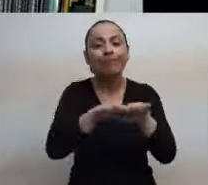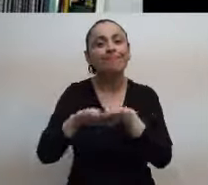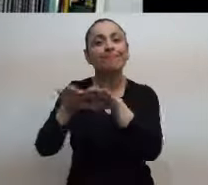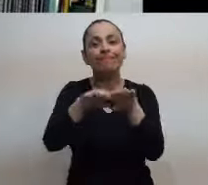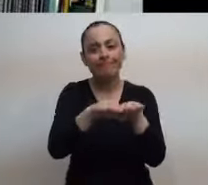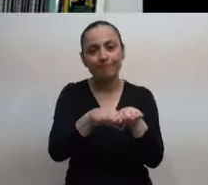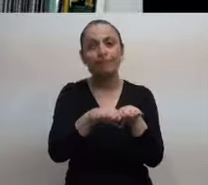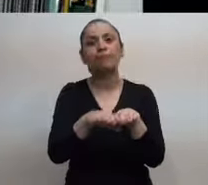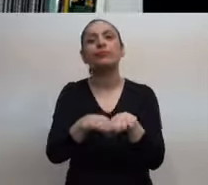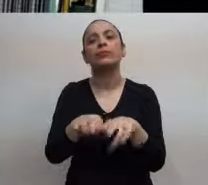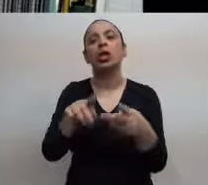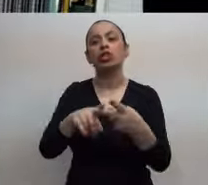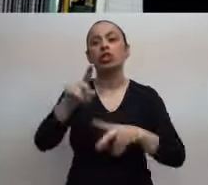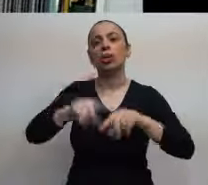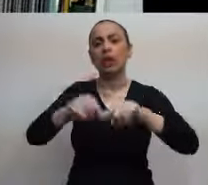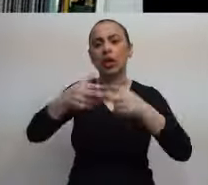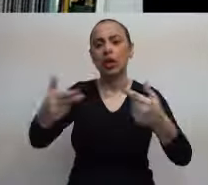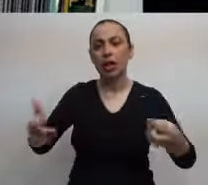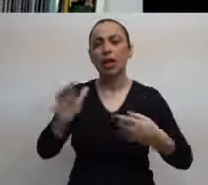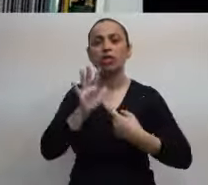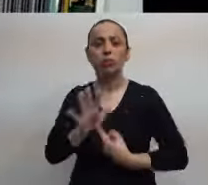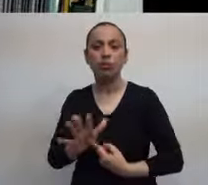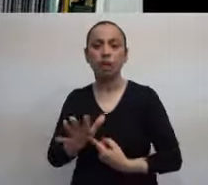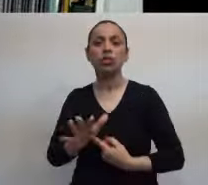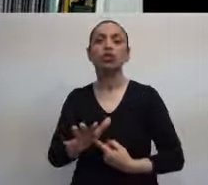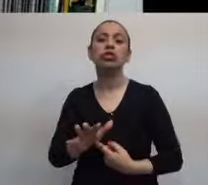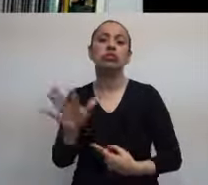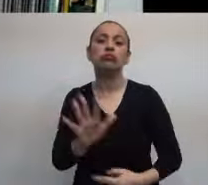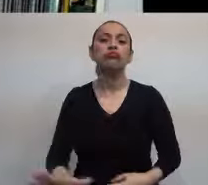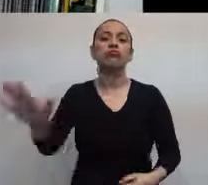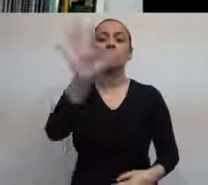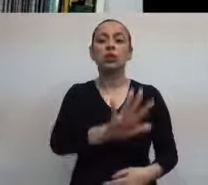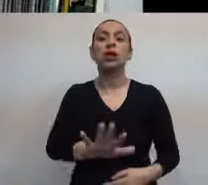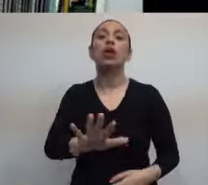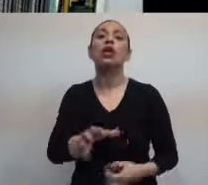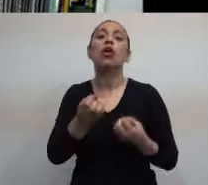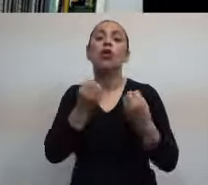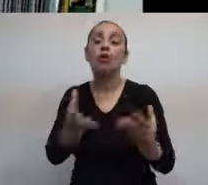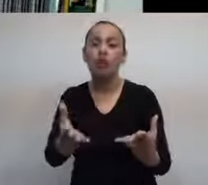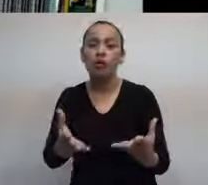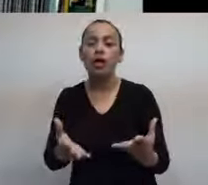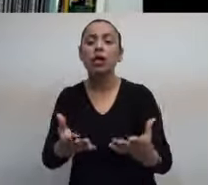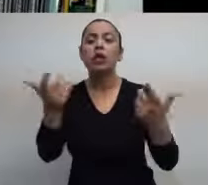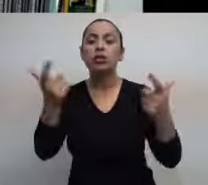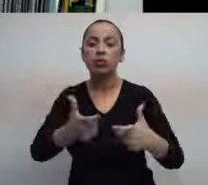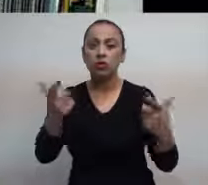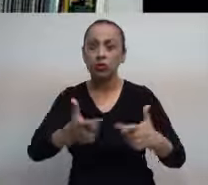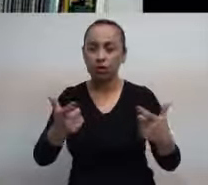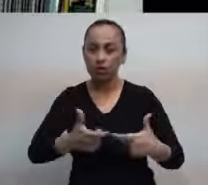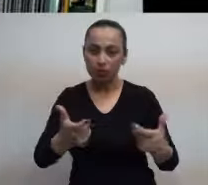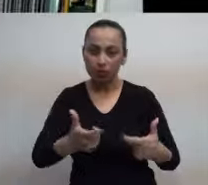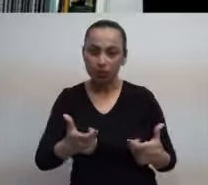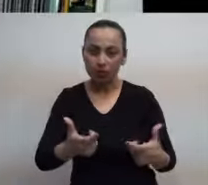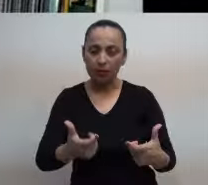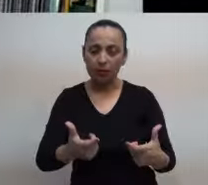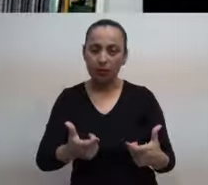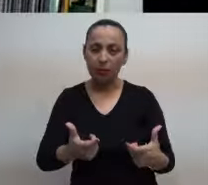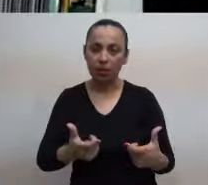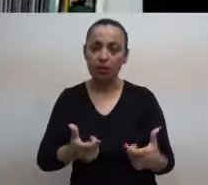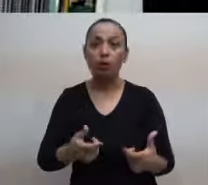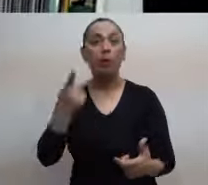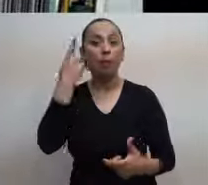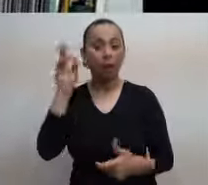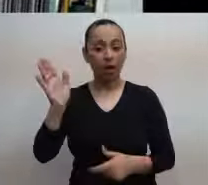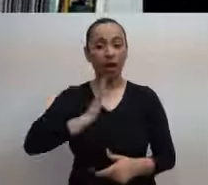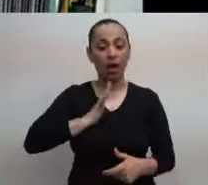uma difusão de aparelhagens e imagens abrangentes que ofereça um espaço tanto para ricos